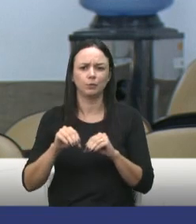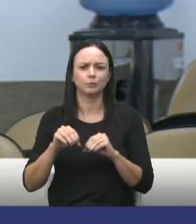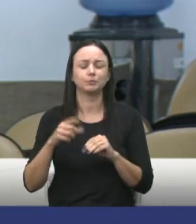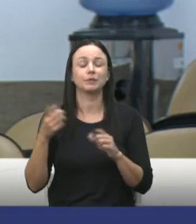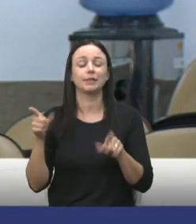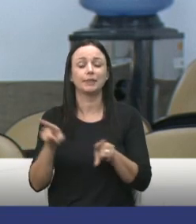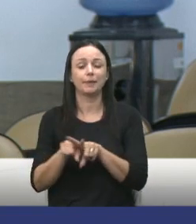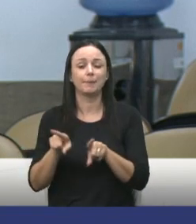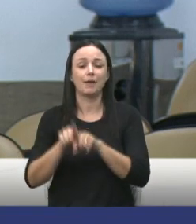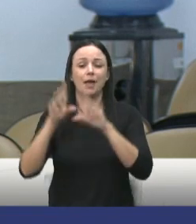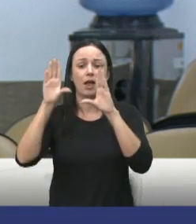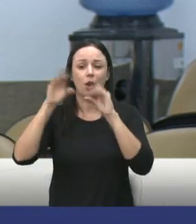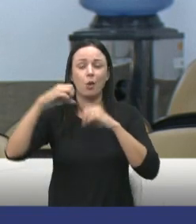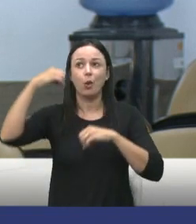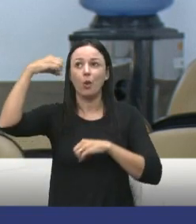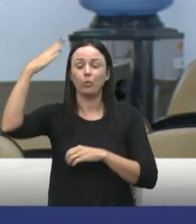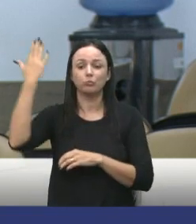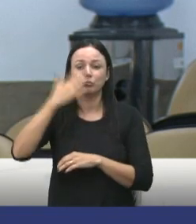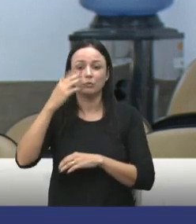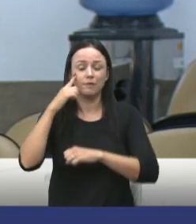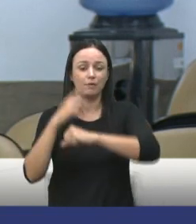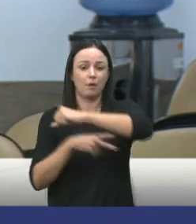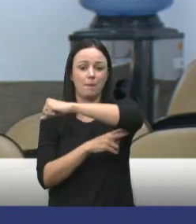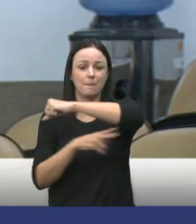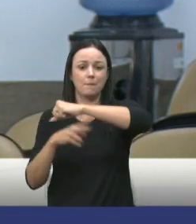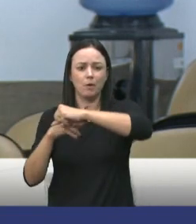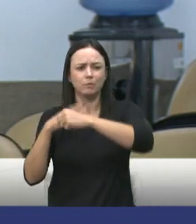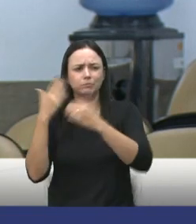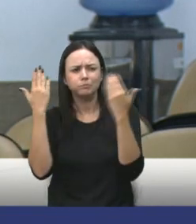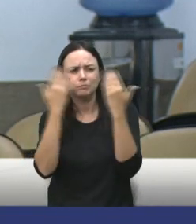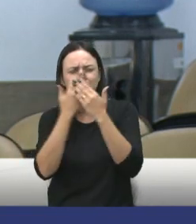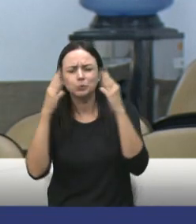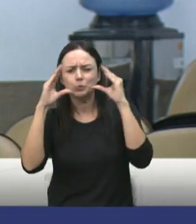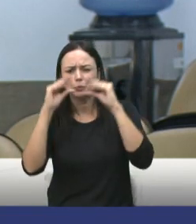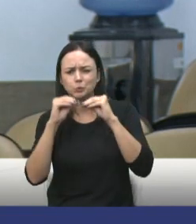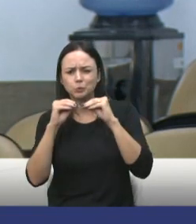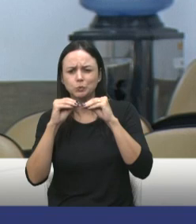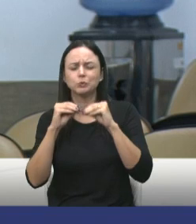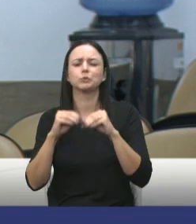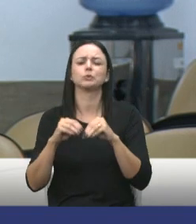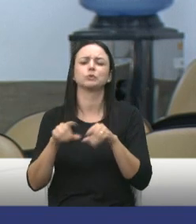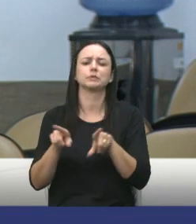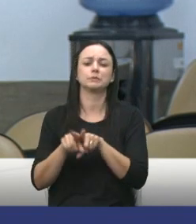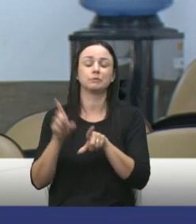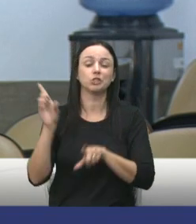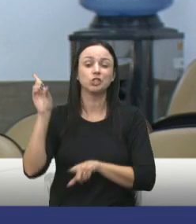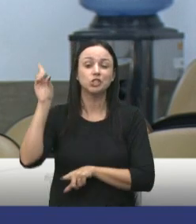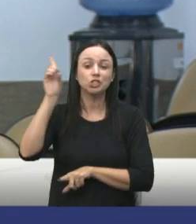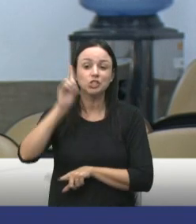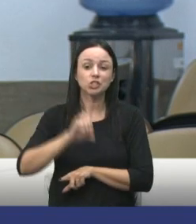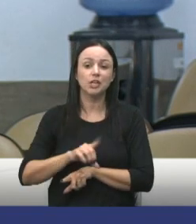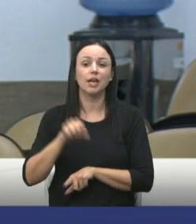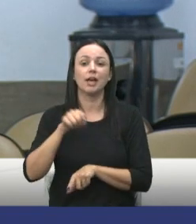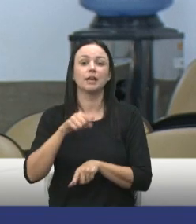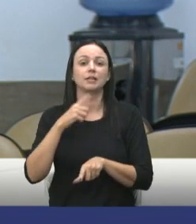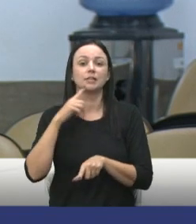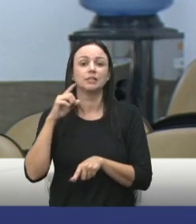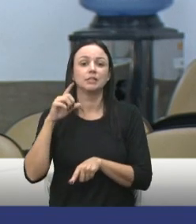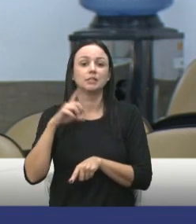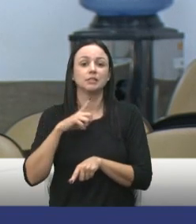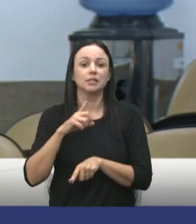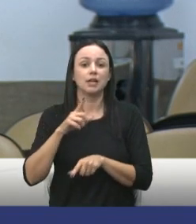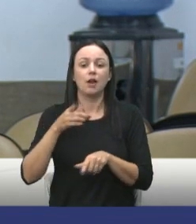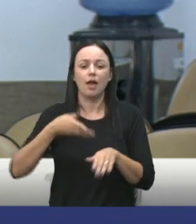iluminada, então tem aquela ponte que é um breu, a gente não enxerga nada. E durante o dia, o pessoal que faz a curva e vem, não entra na pista, continua na